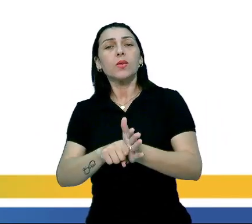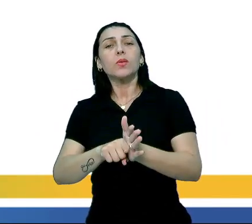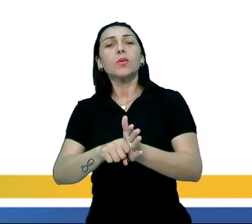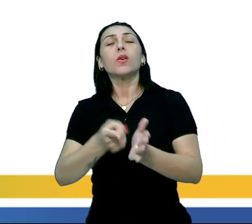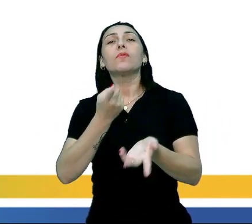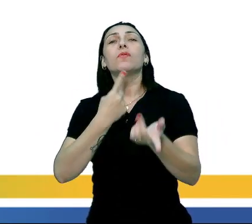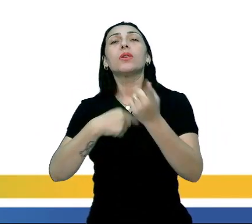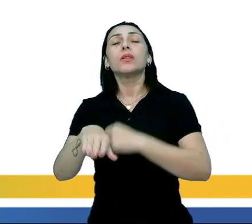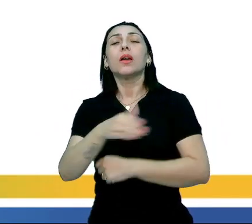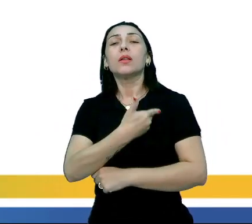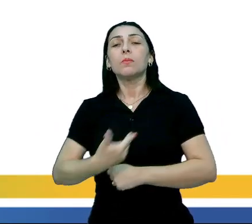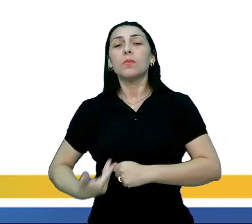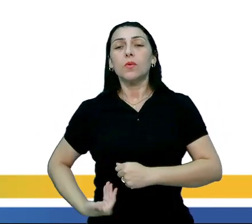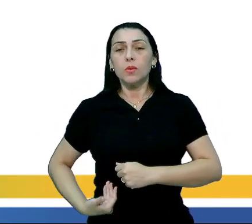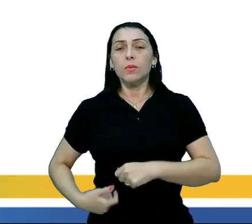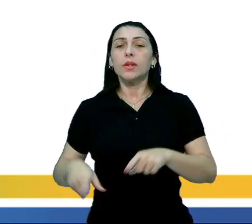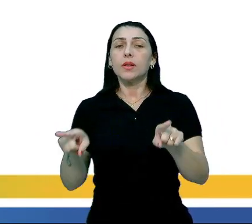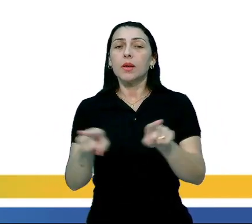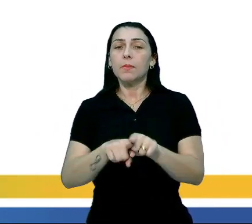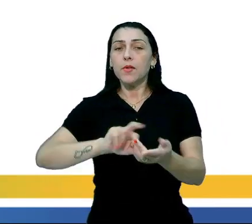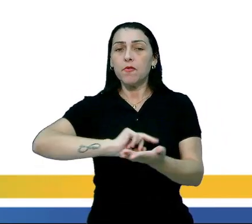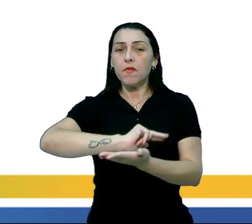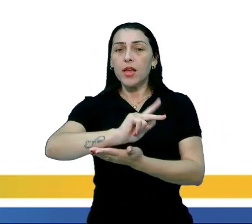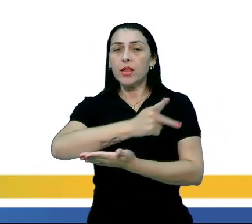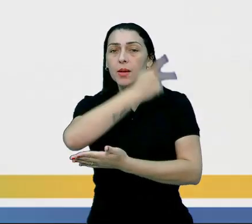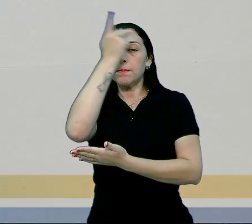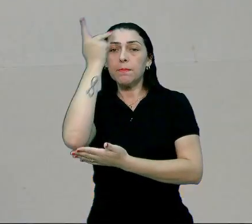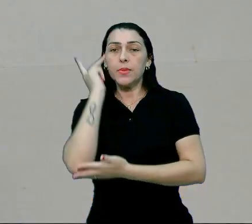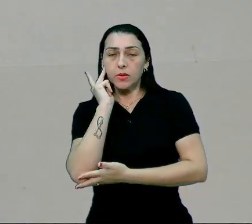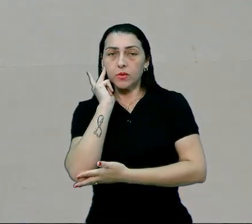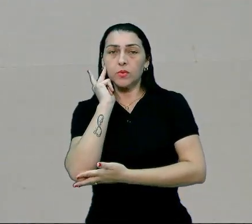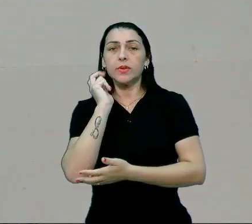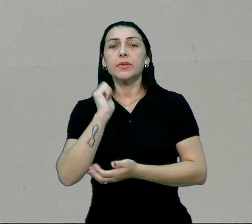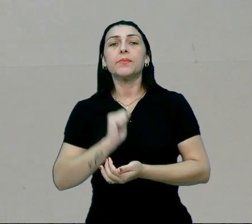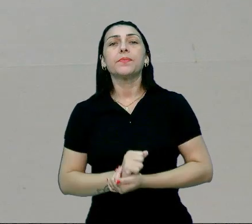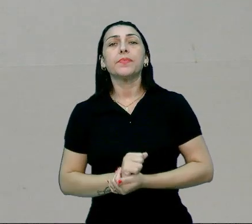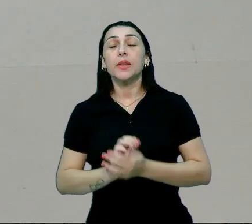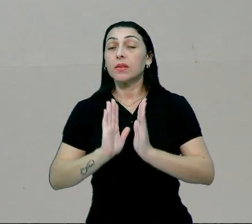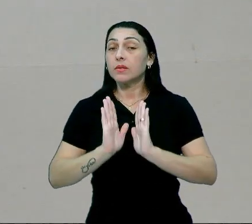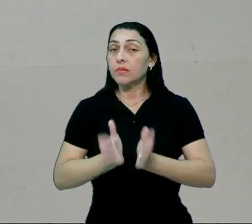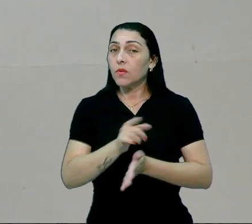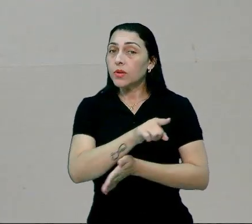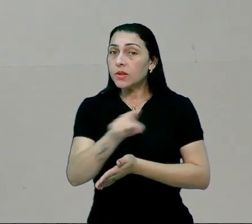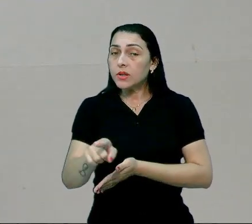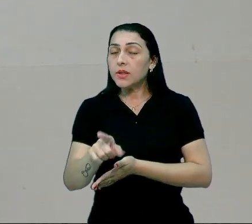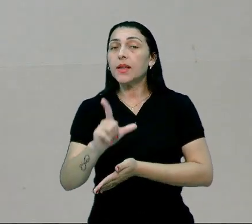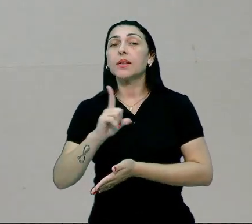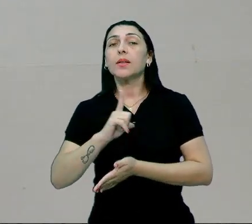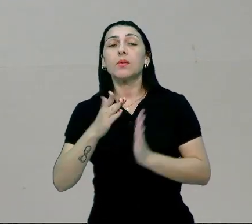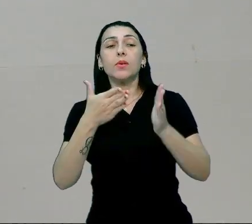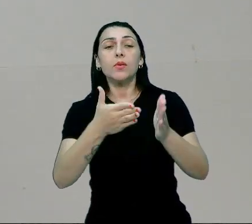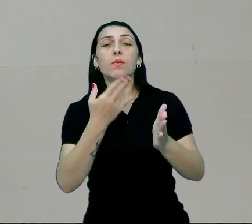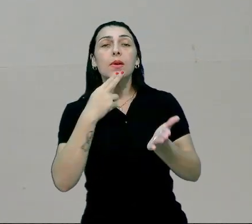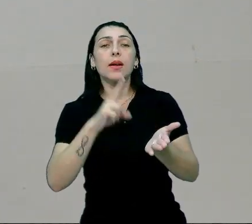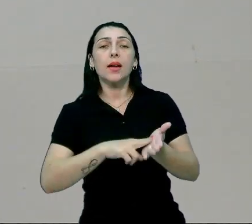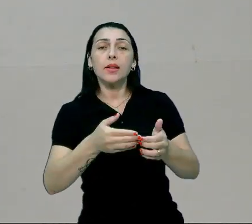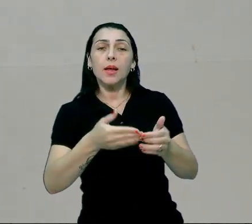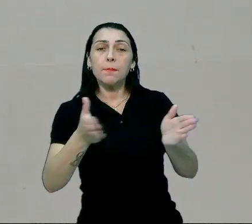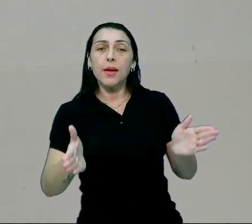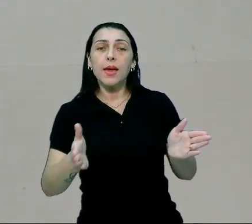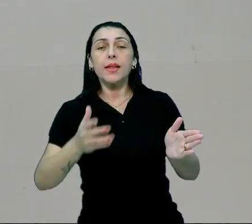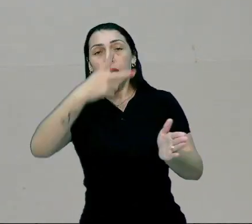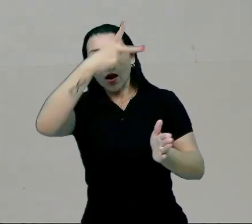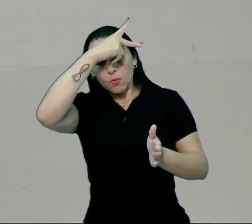público comuns a diversas pessoas simultaneamente. Geralmente, você destina uma carta aberta